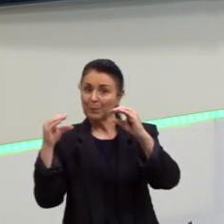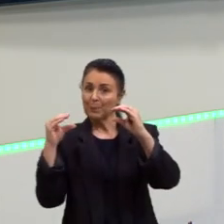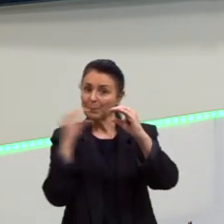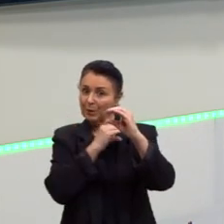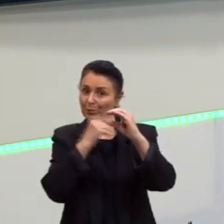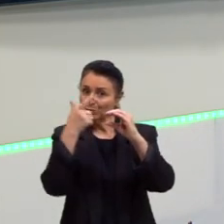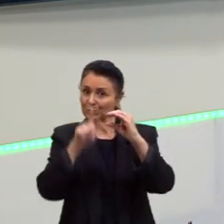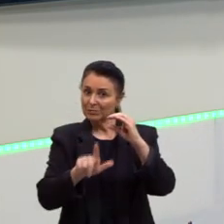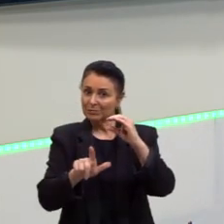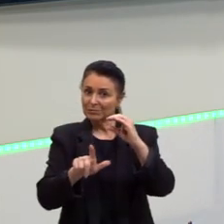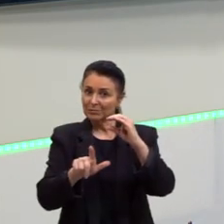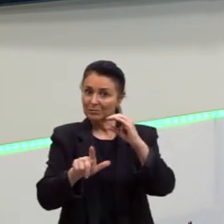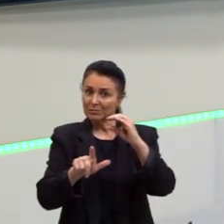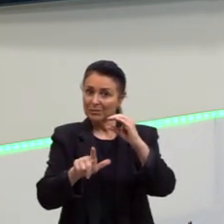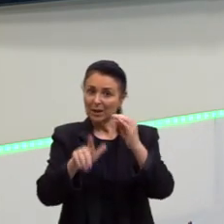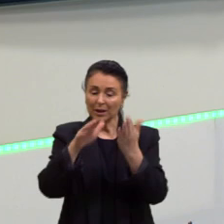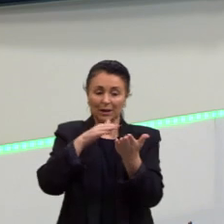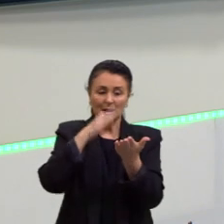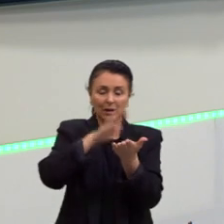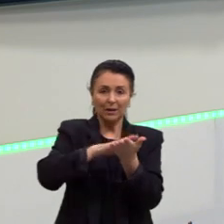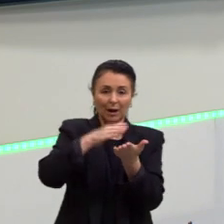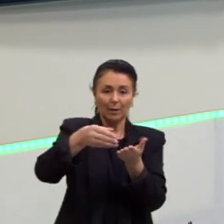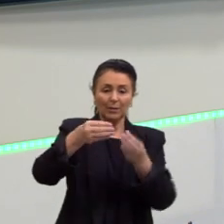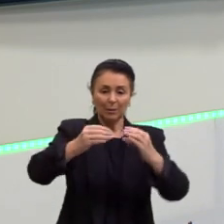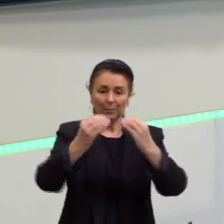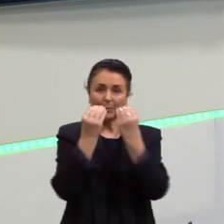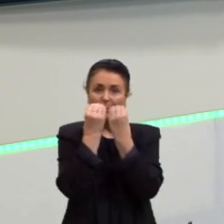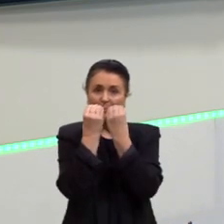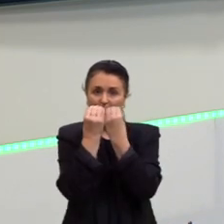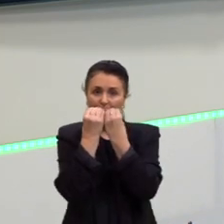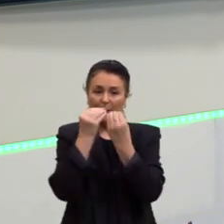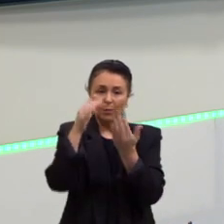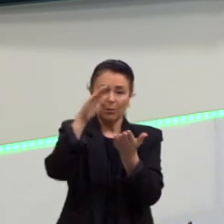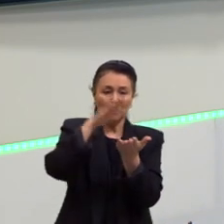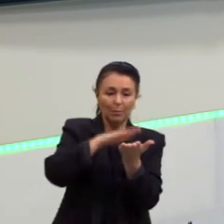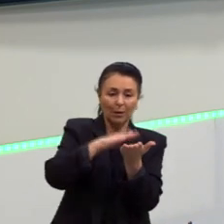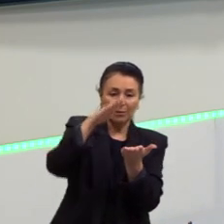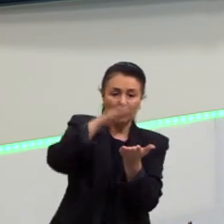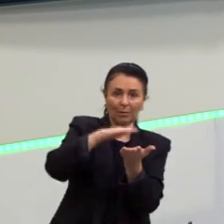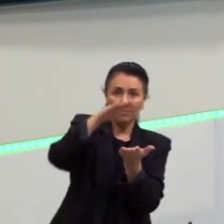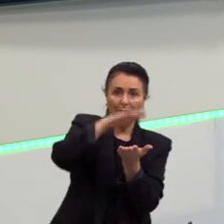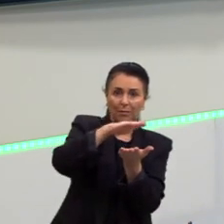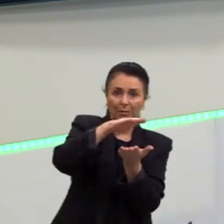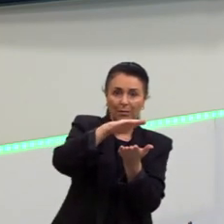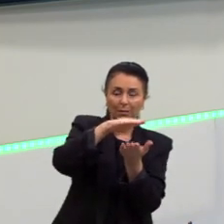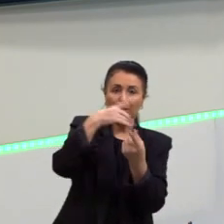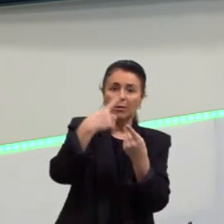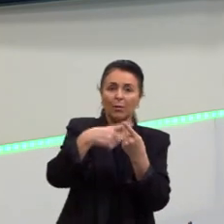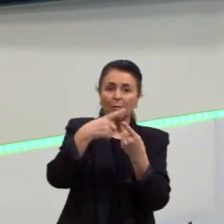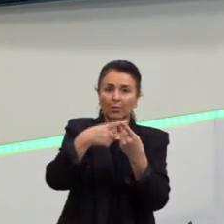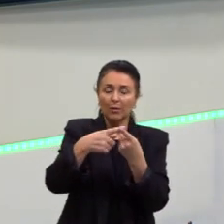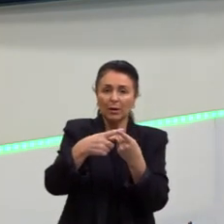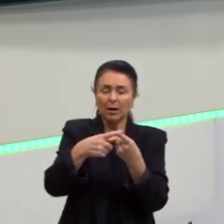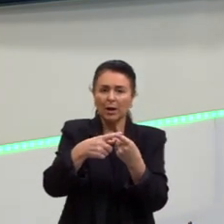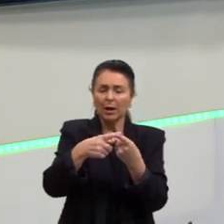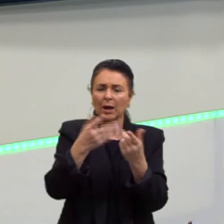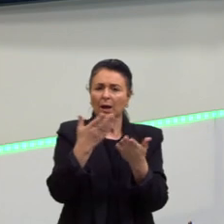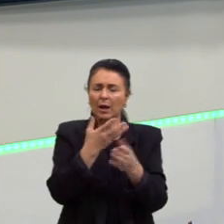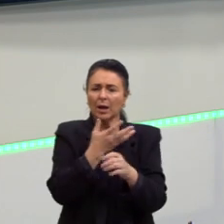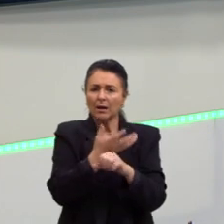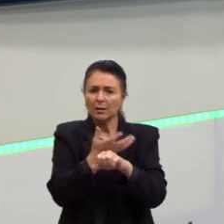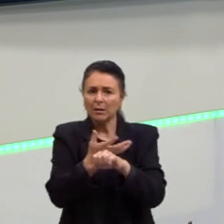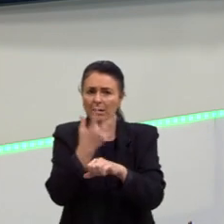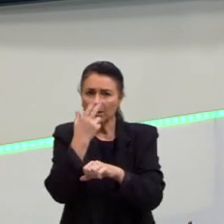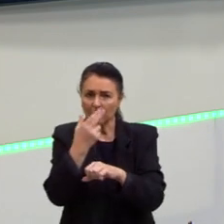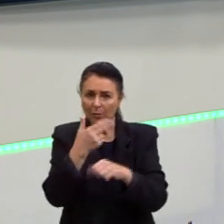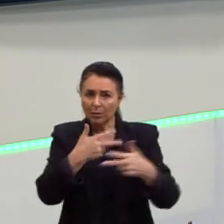pensar pãozinho embaixo pãozinho em cima porque é a mesma matéria né então é o mesmo mesmo componente né os mesmos